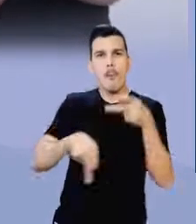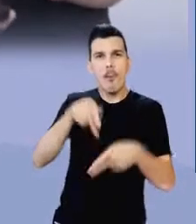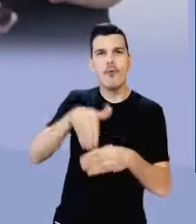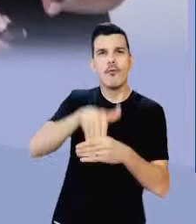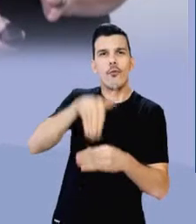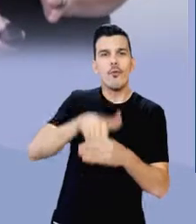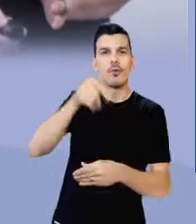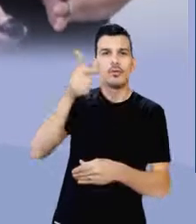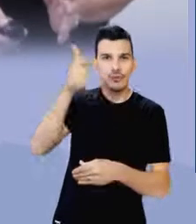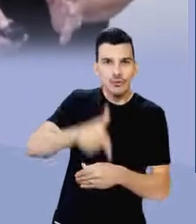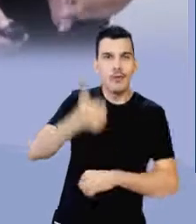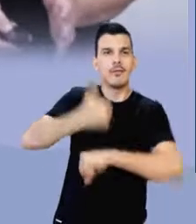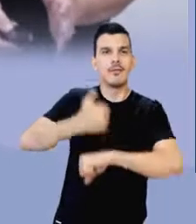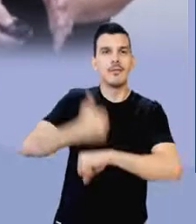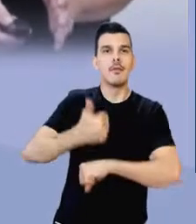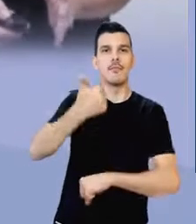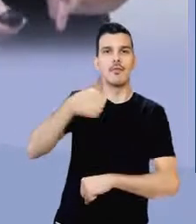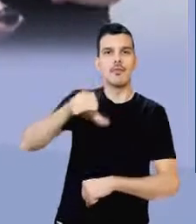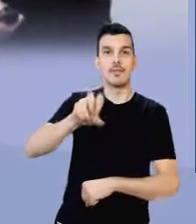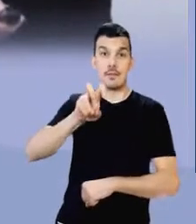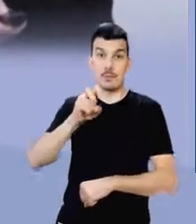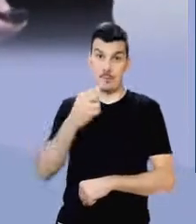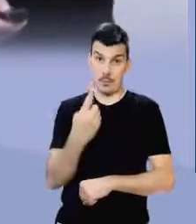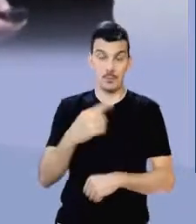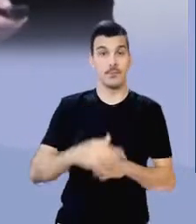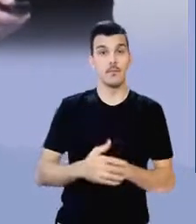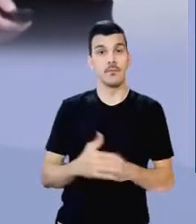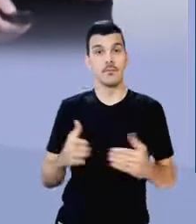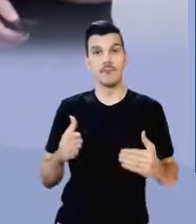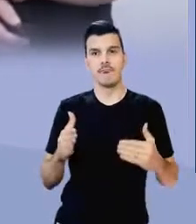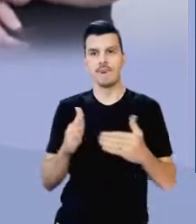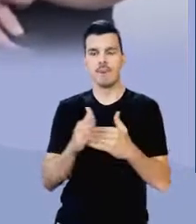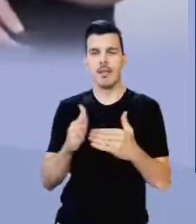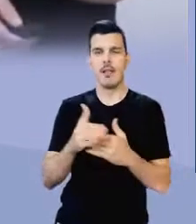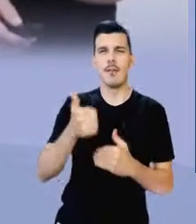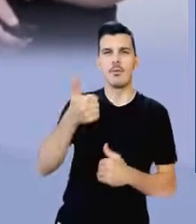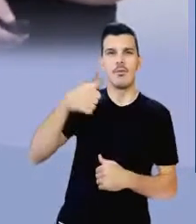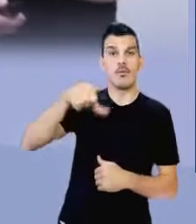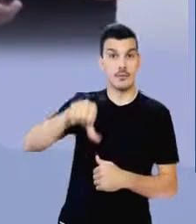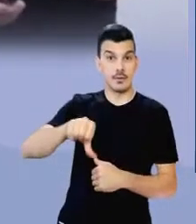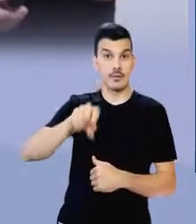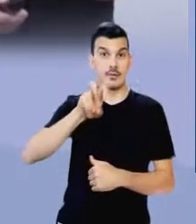em 1951, e ficará atuante até